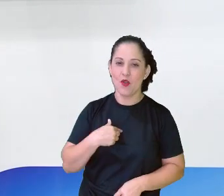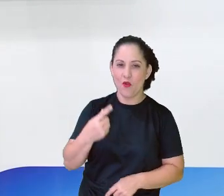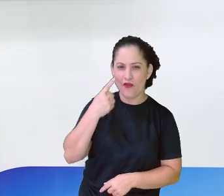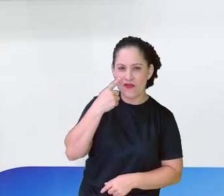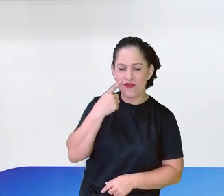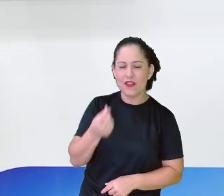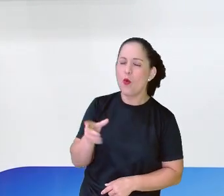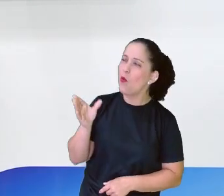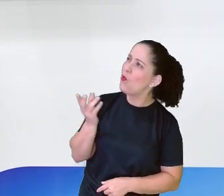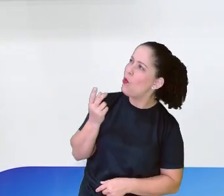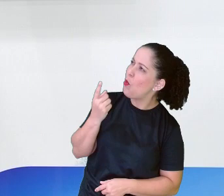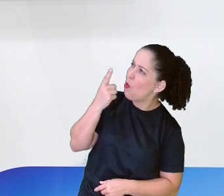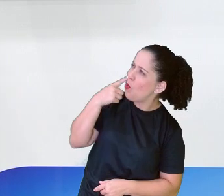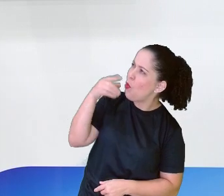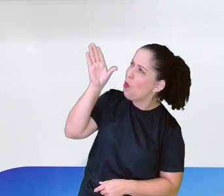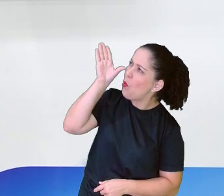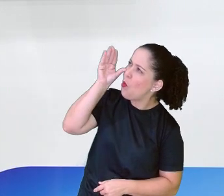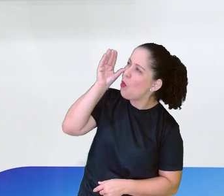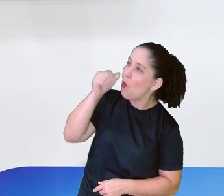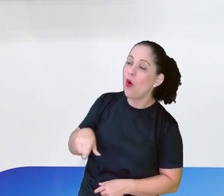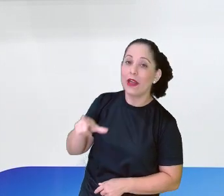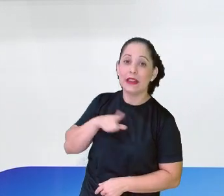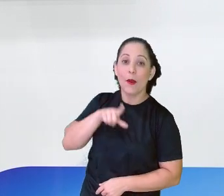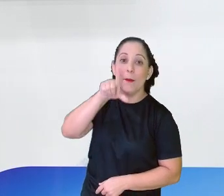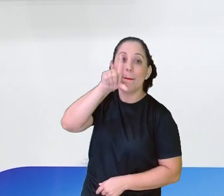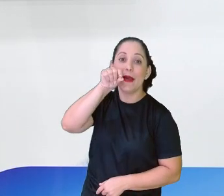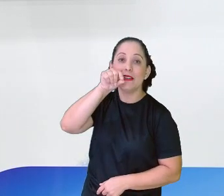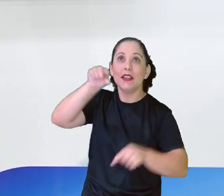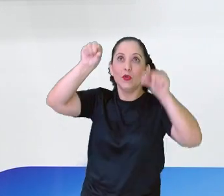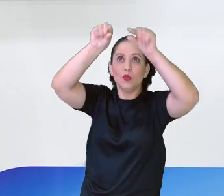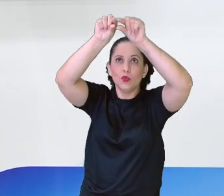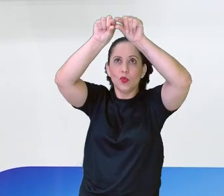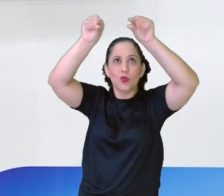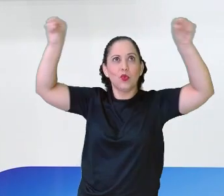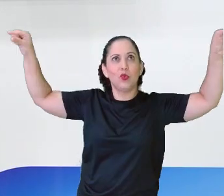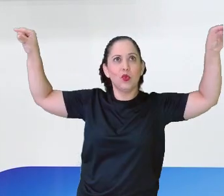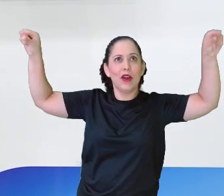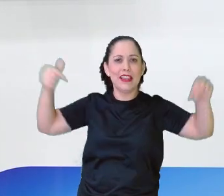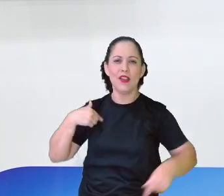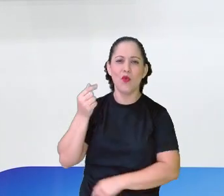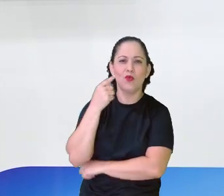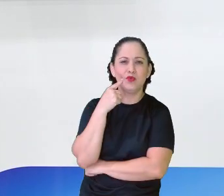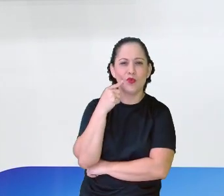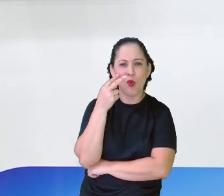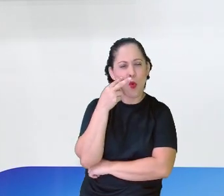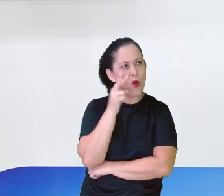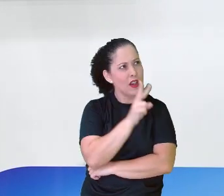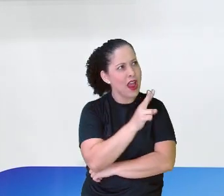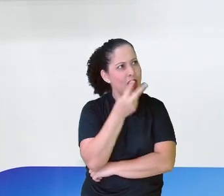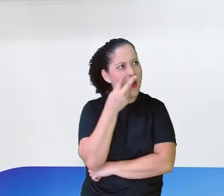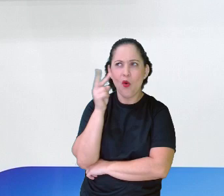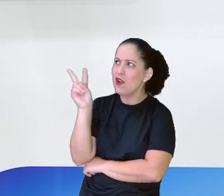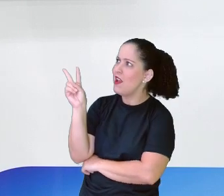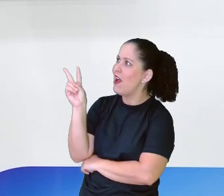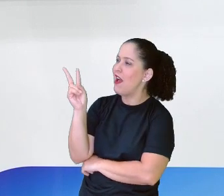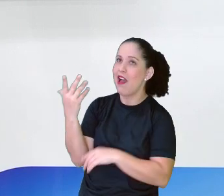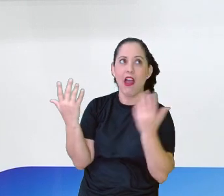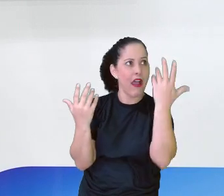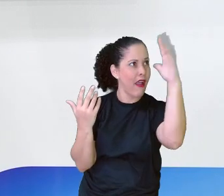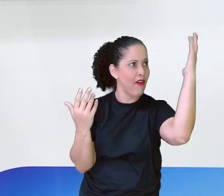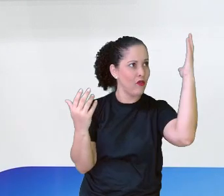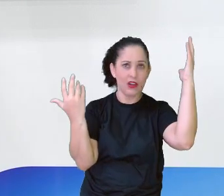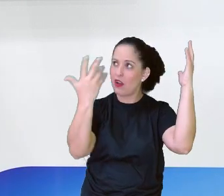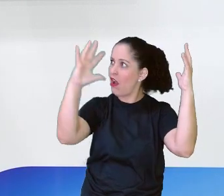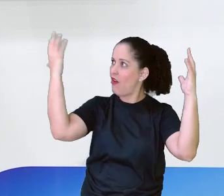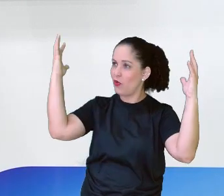de passarinhos em cima de um fio. Aí eu olhei para um lado, olhei para o outro, não tinha uma árvore para esse casal de passarinhos estar.